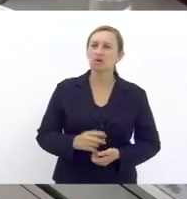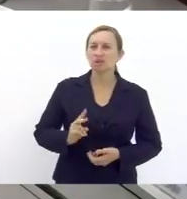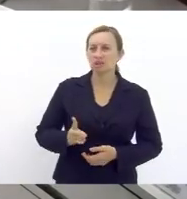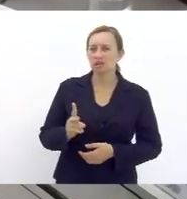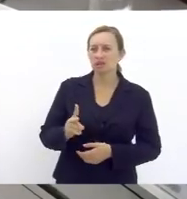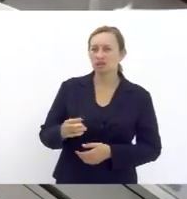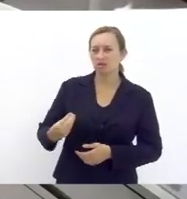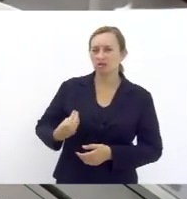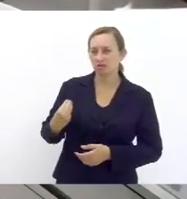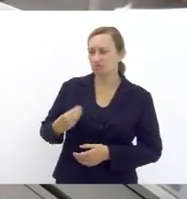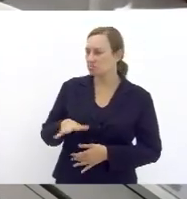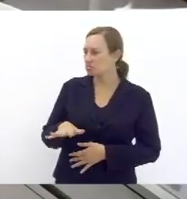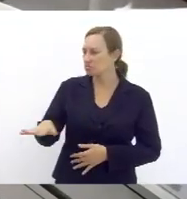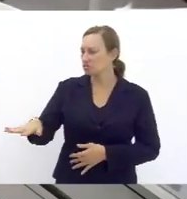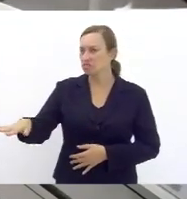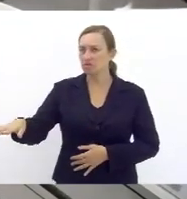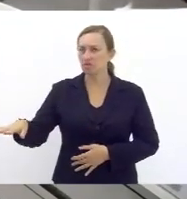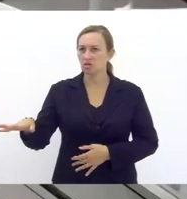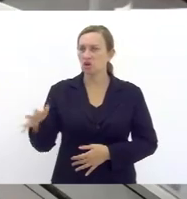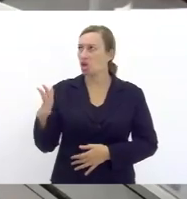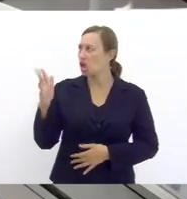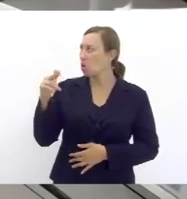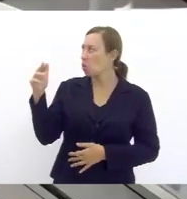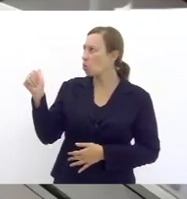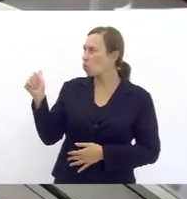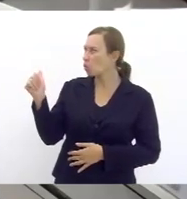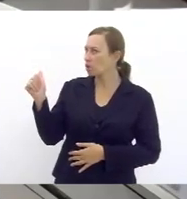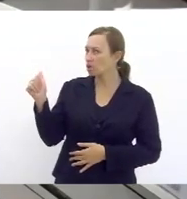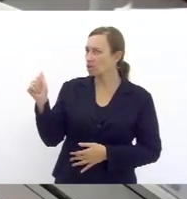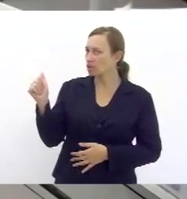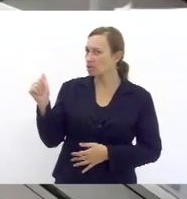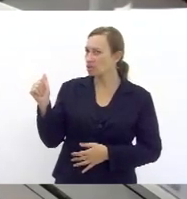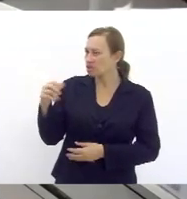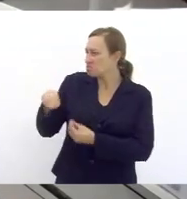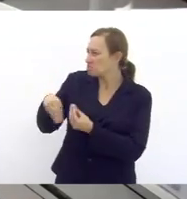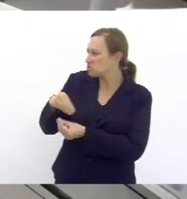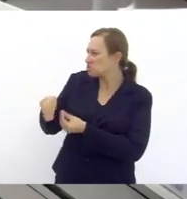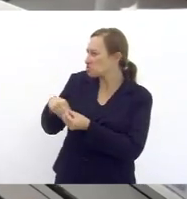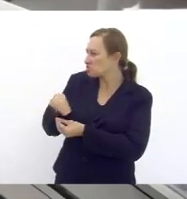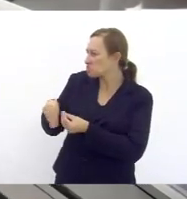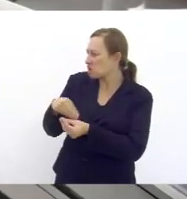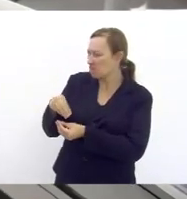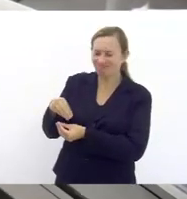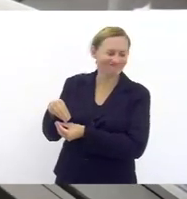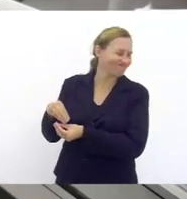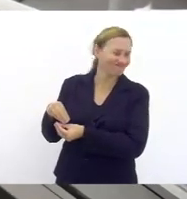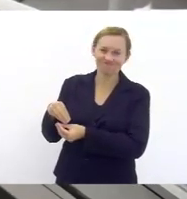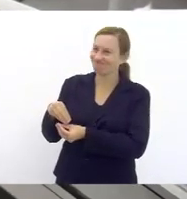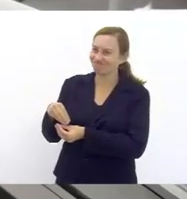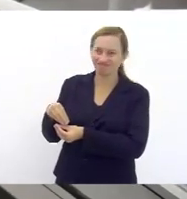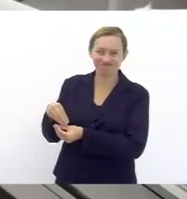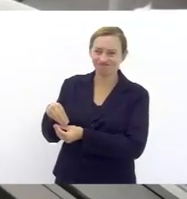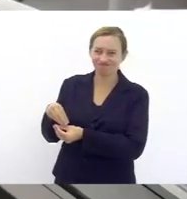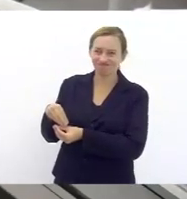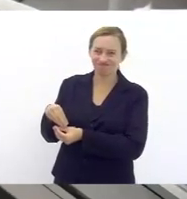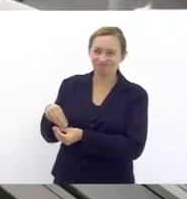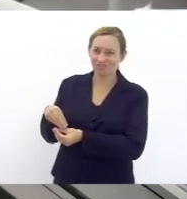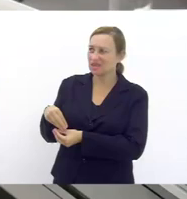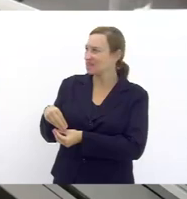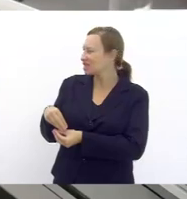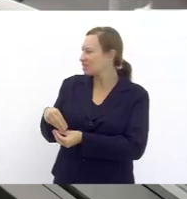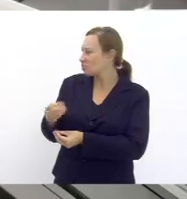favela e eu nunca quis me corromper eu nunca quis me tornar corrupta